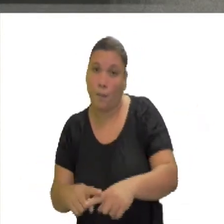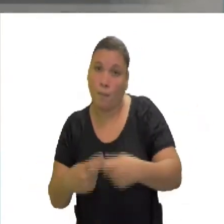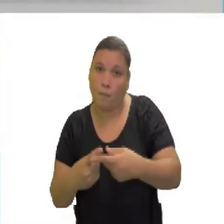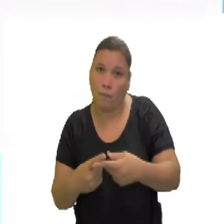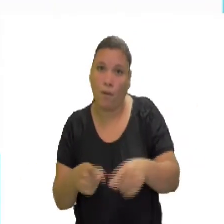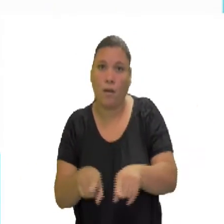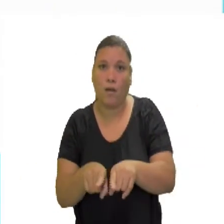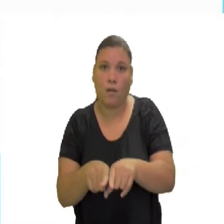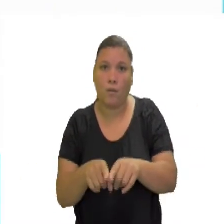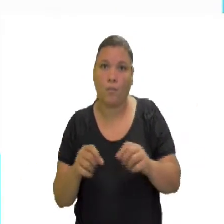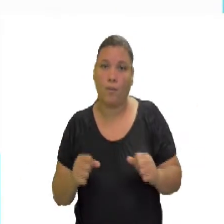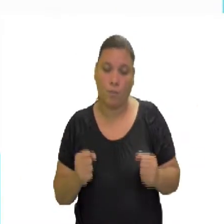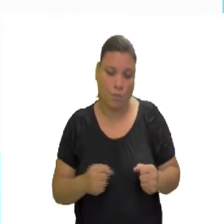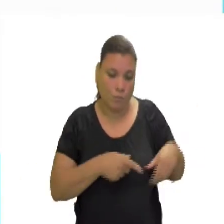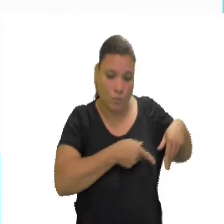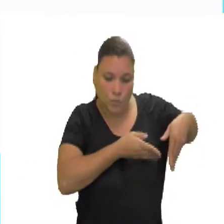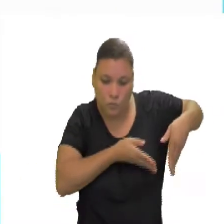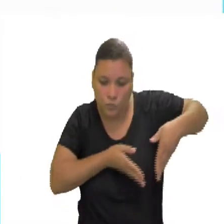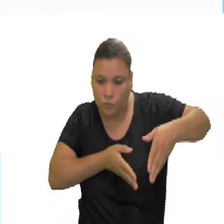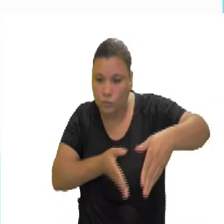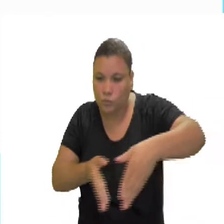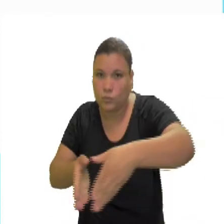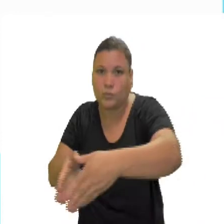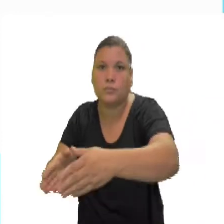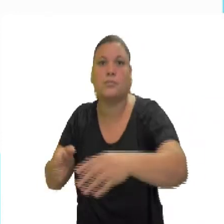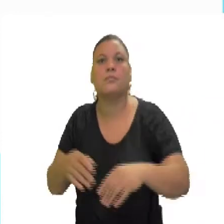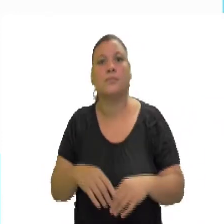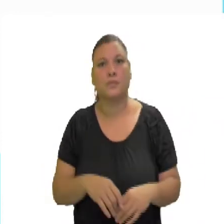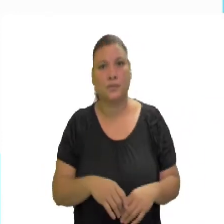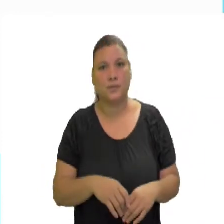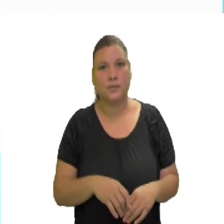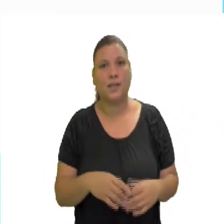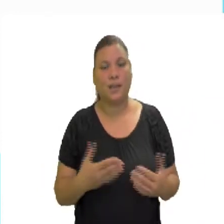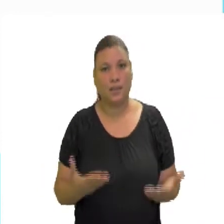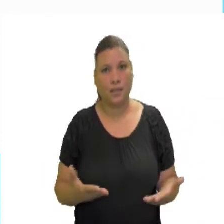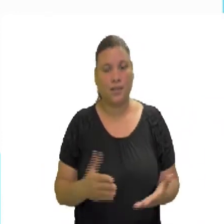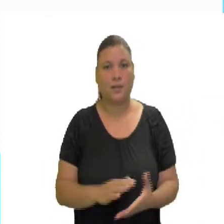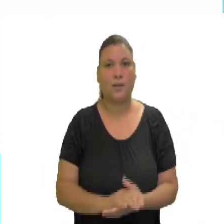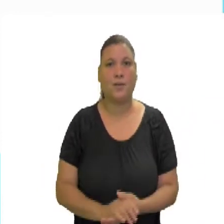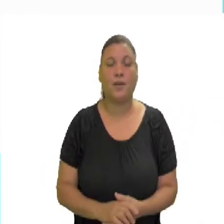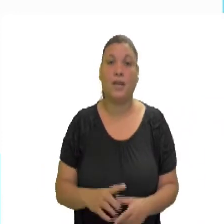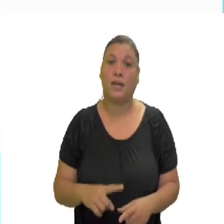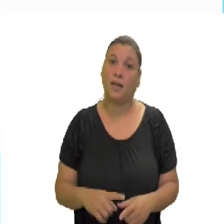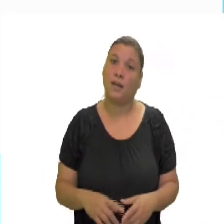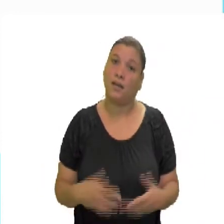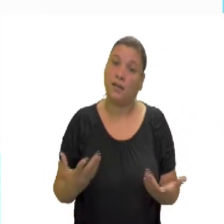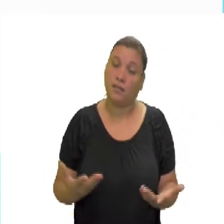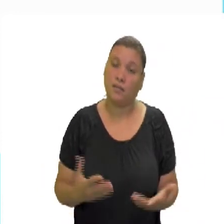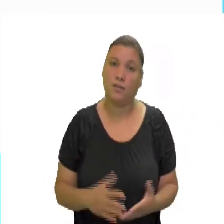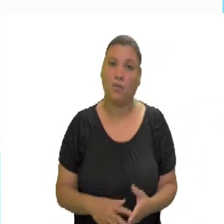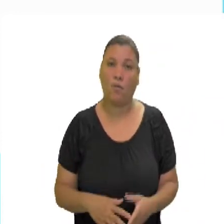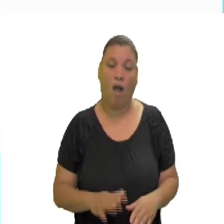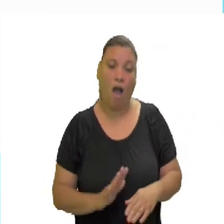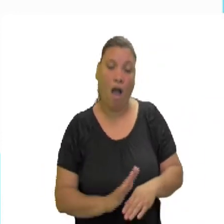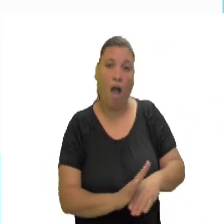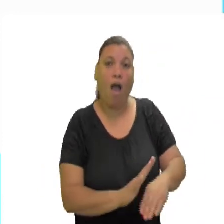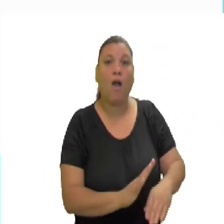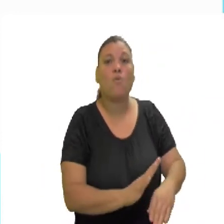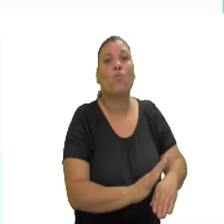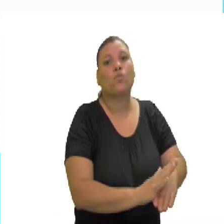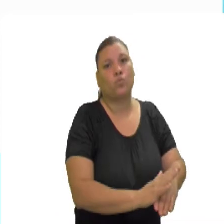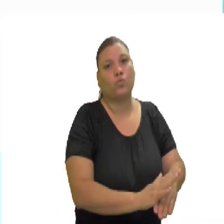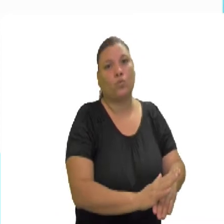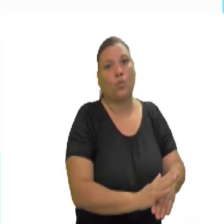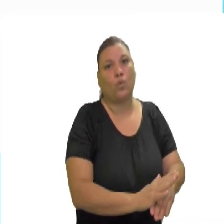isso, o transporte de ouro e de demais carregamentos da cidade mineira até o porto facilitou, claro, facilitou para todas